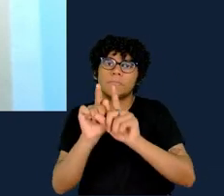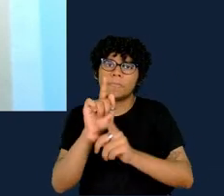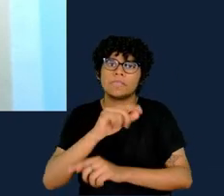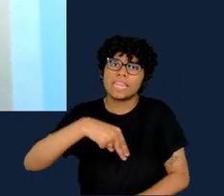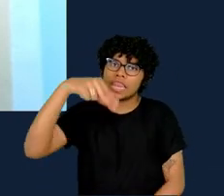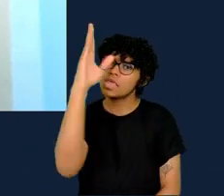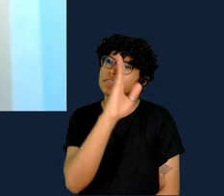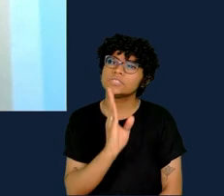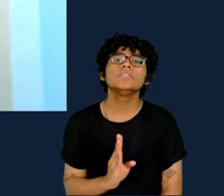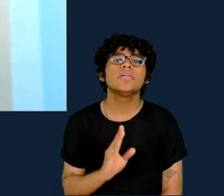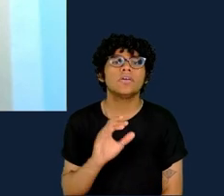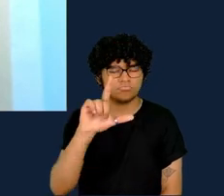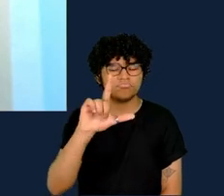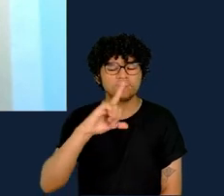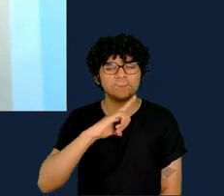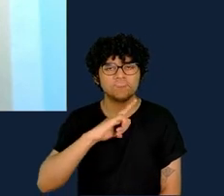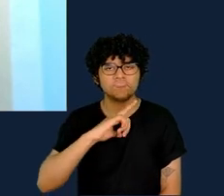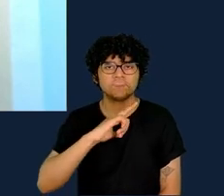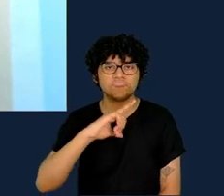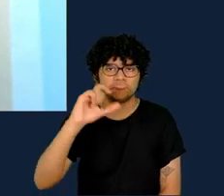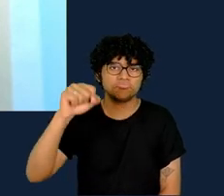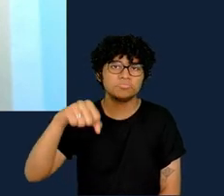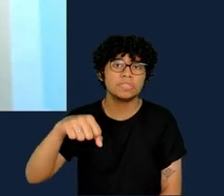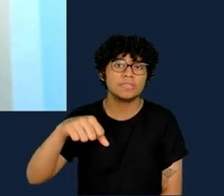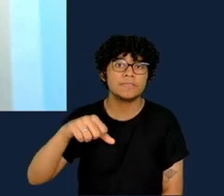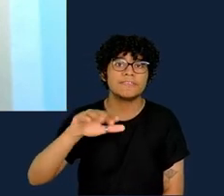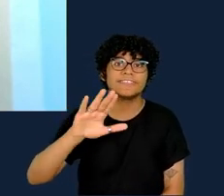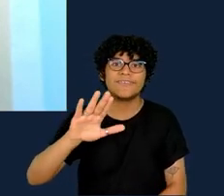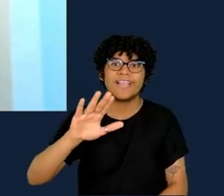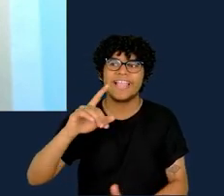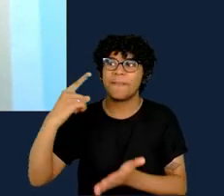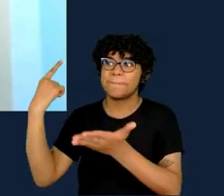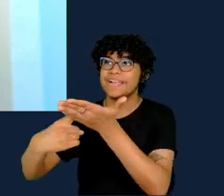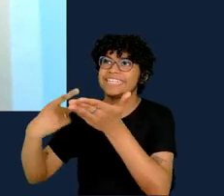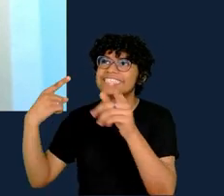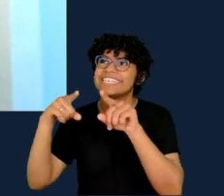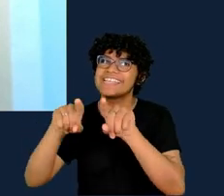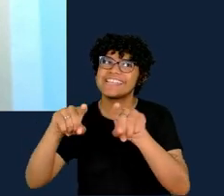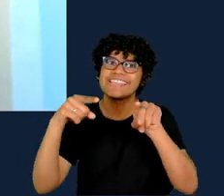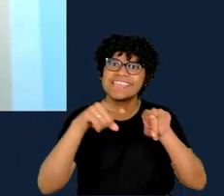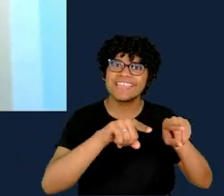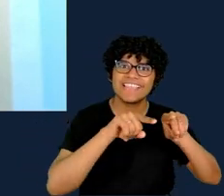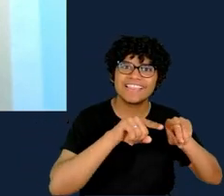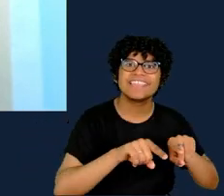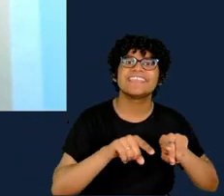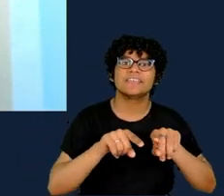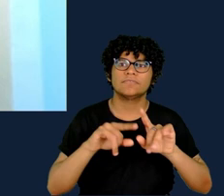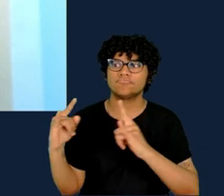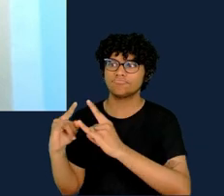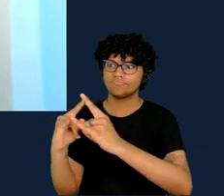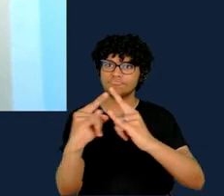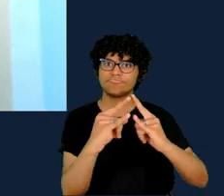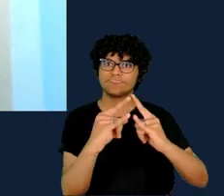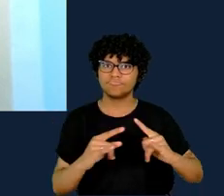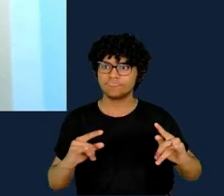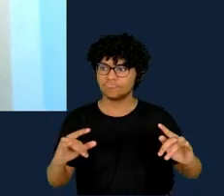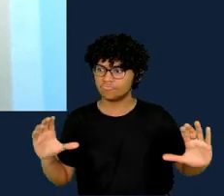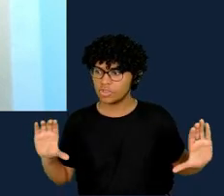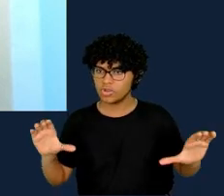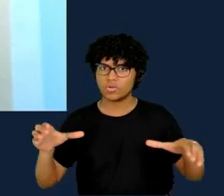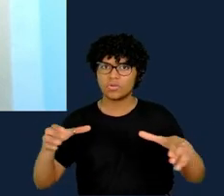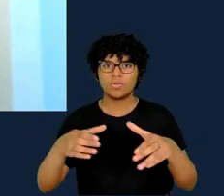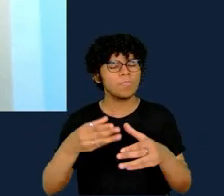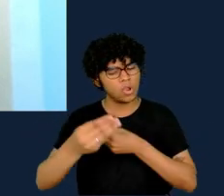né? Então, acho que entrar em parceria com essas instituições e ver de que forma, né, fazer esse